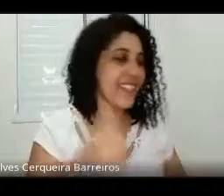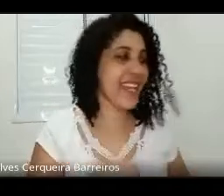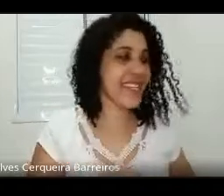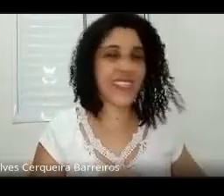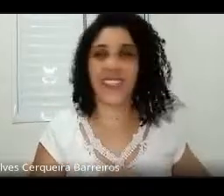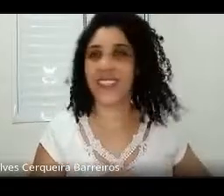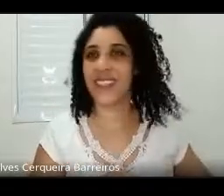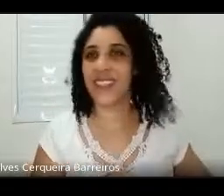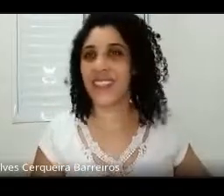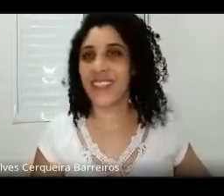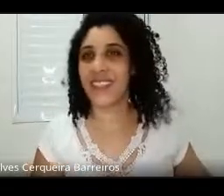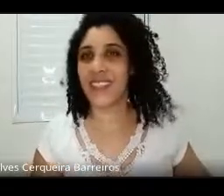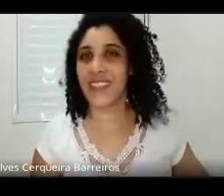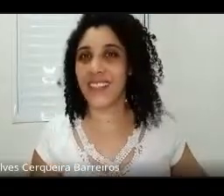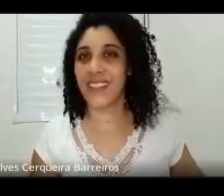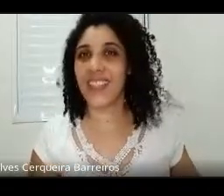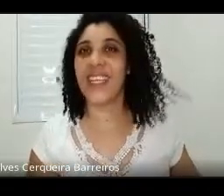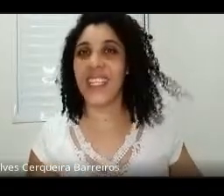E esse?